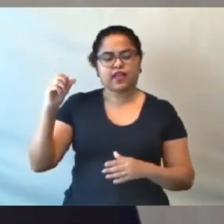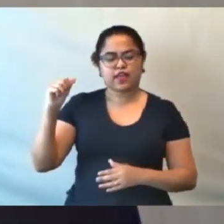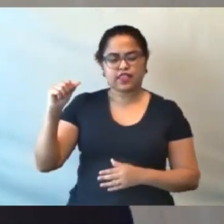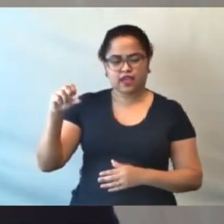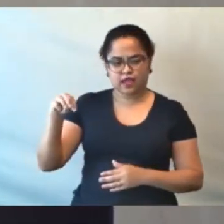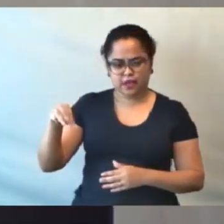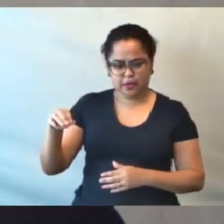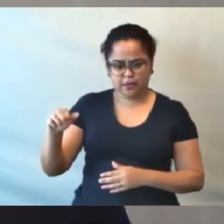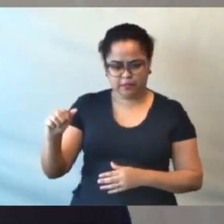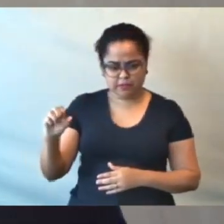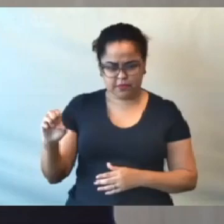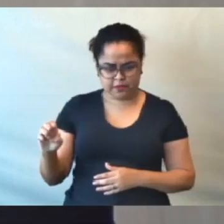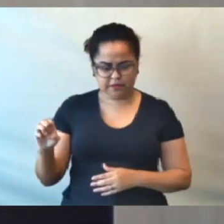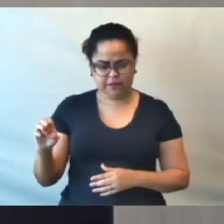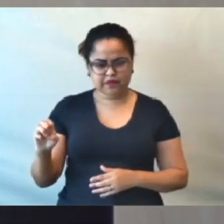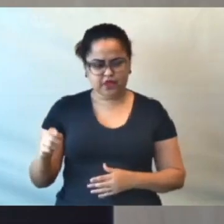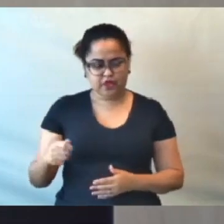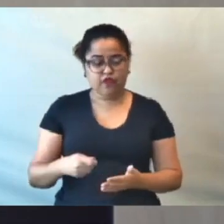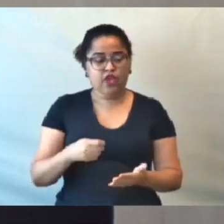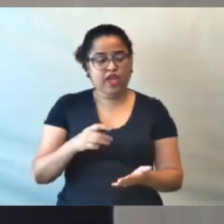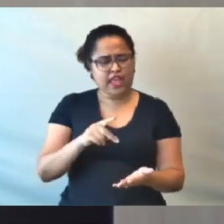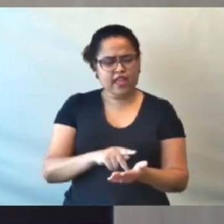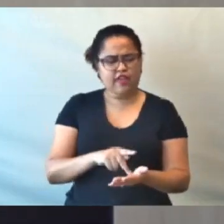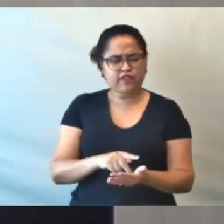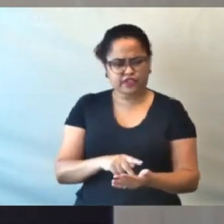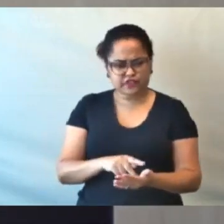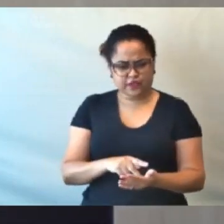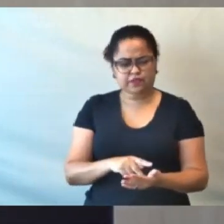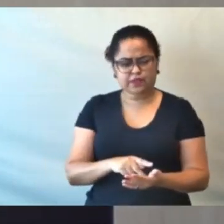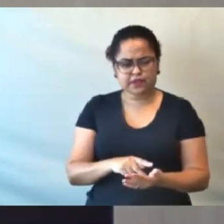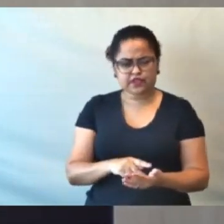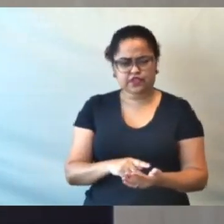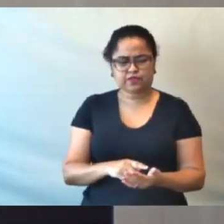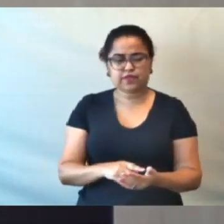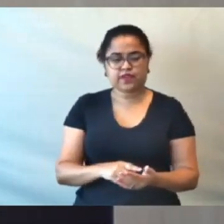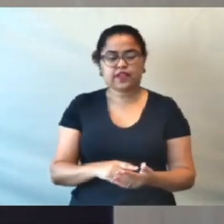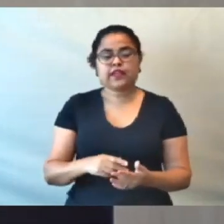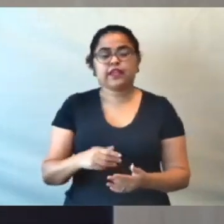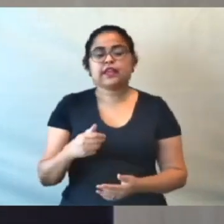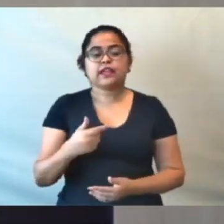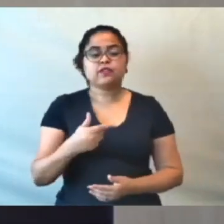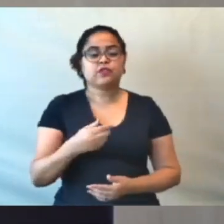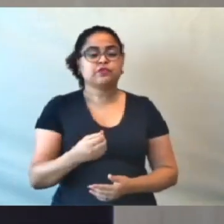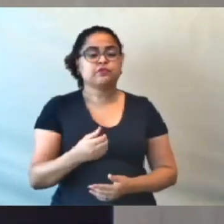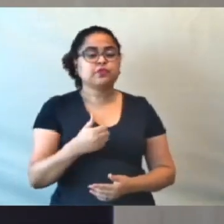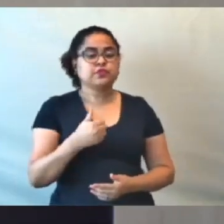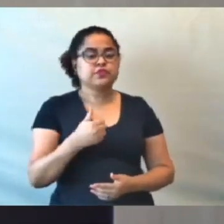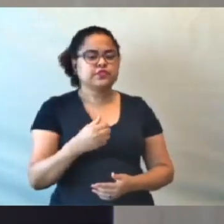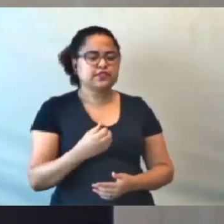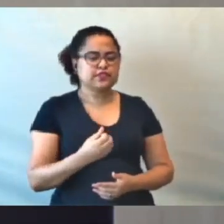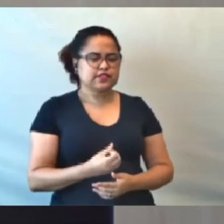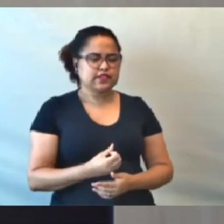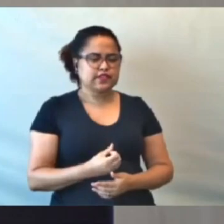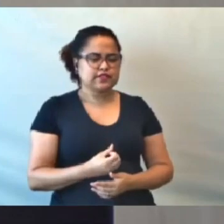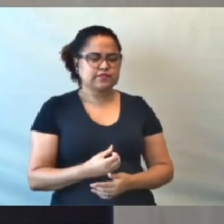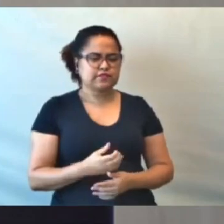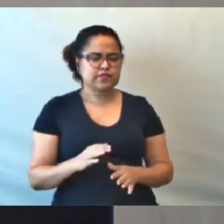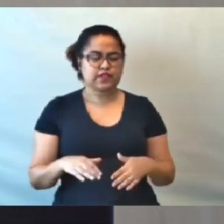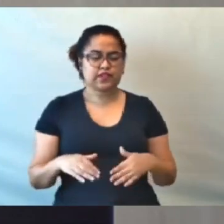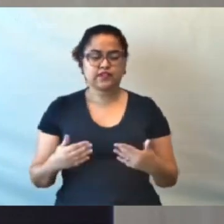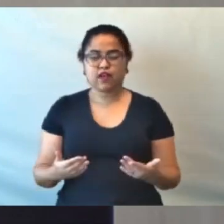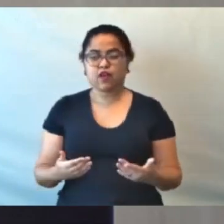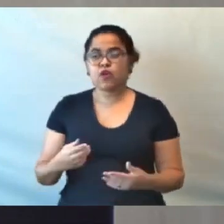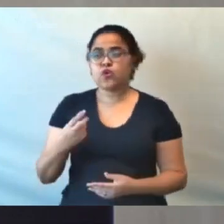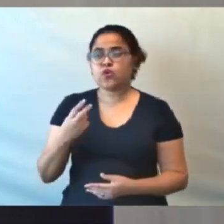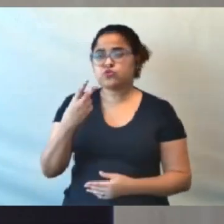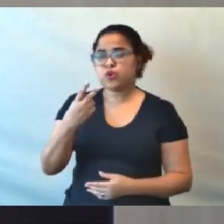efetivamente se concretizar na aplicação em 2016. E aí, dois anos depois, vem a